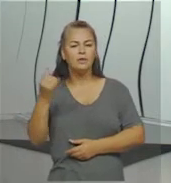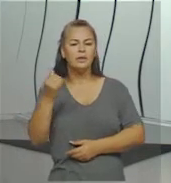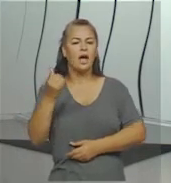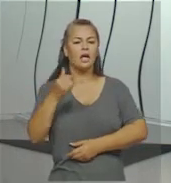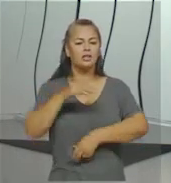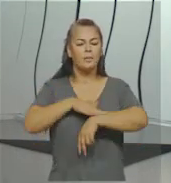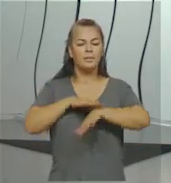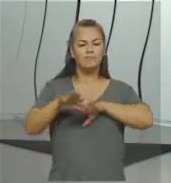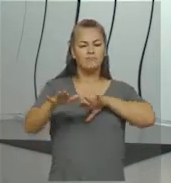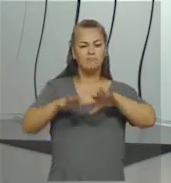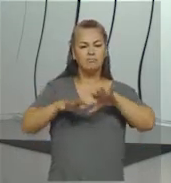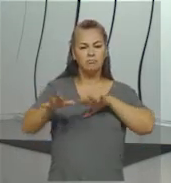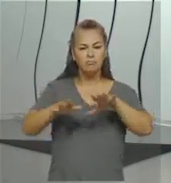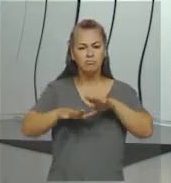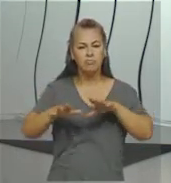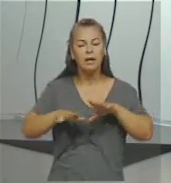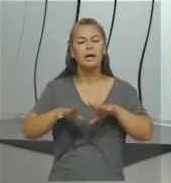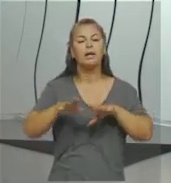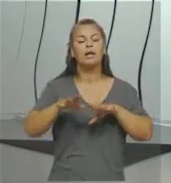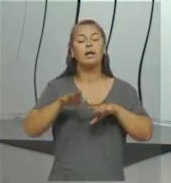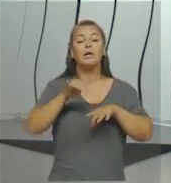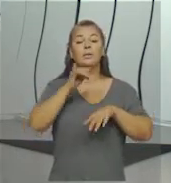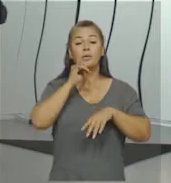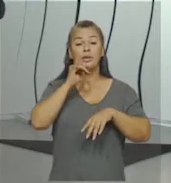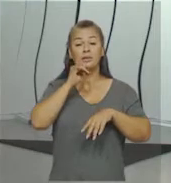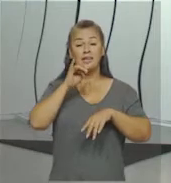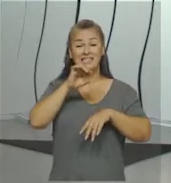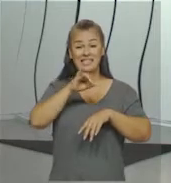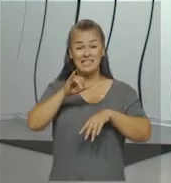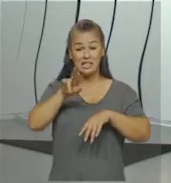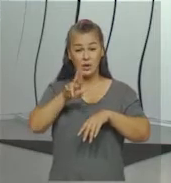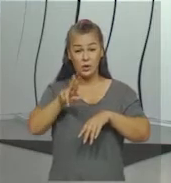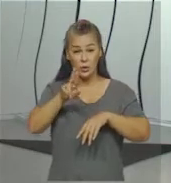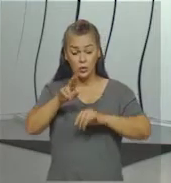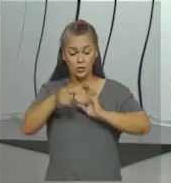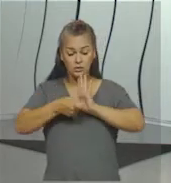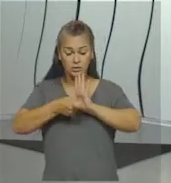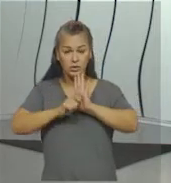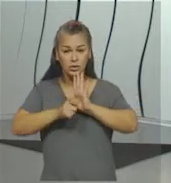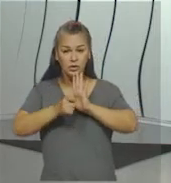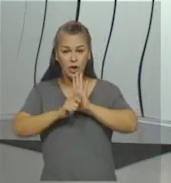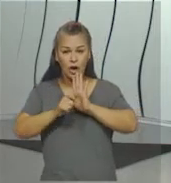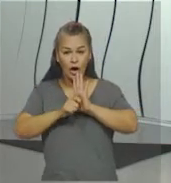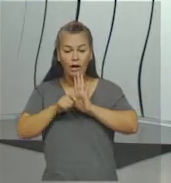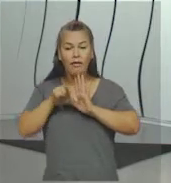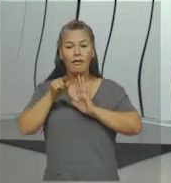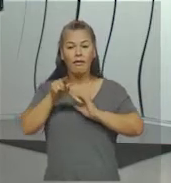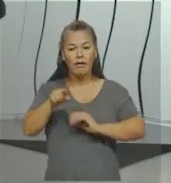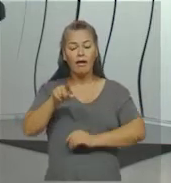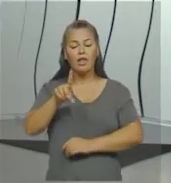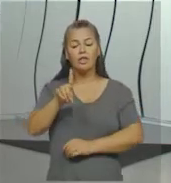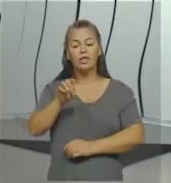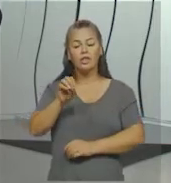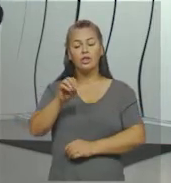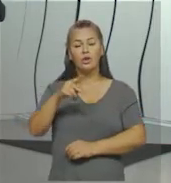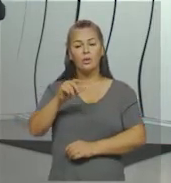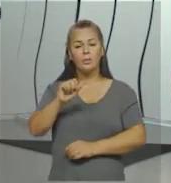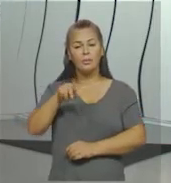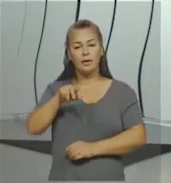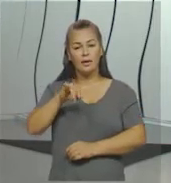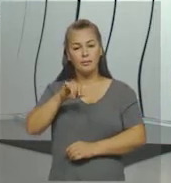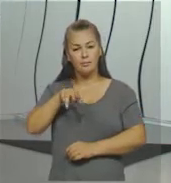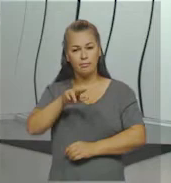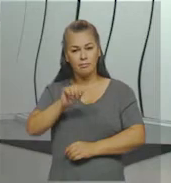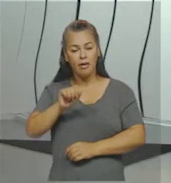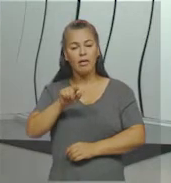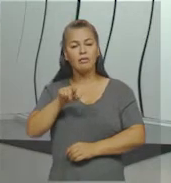drogas podem prejudicar também o funcionamento da serotonina, da acetilcolina, que tem a ver com aprendizagem, com